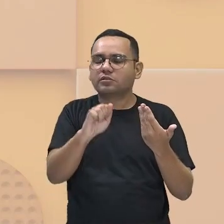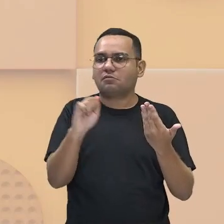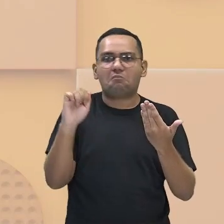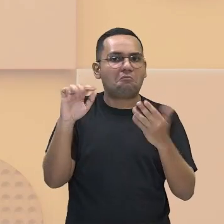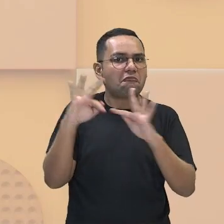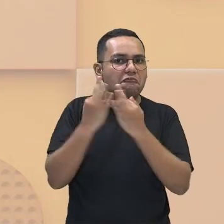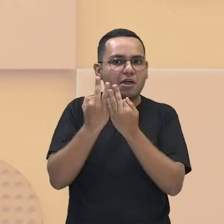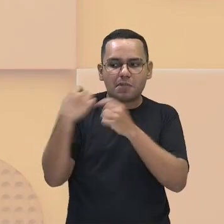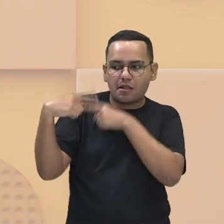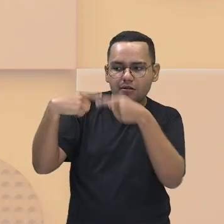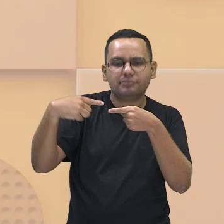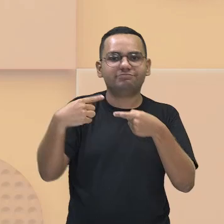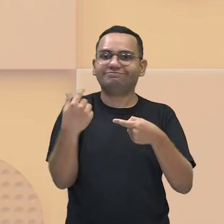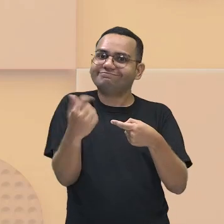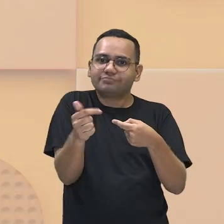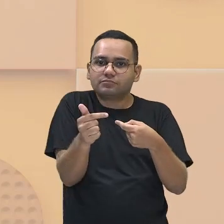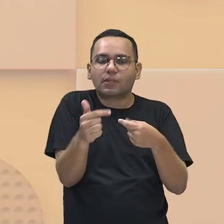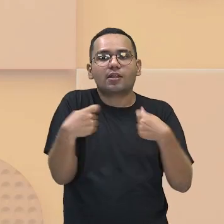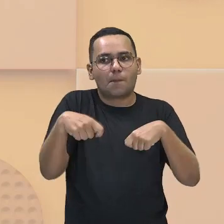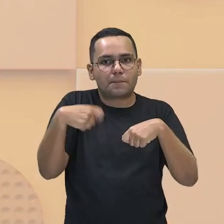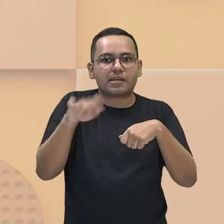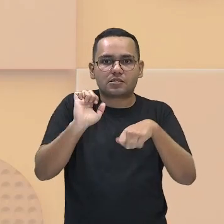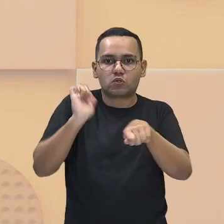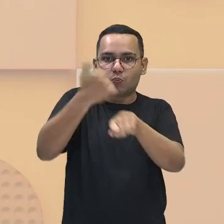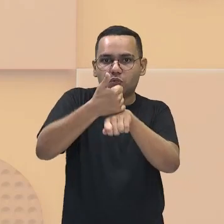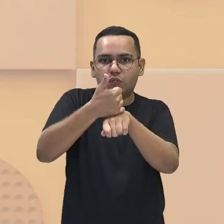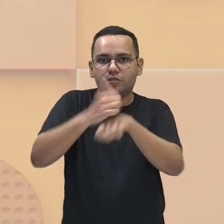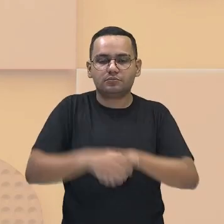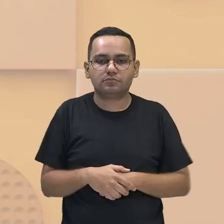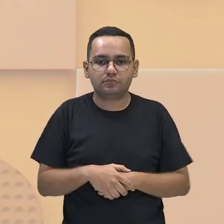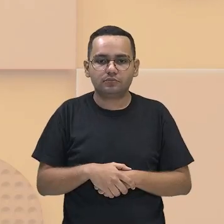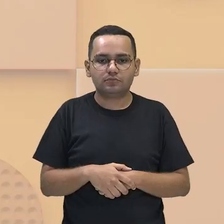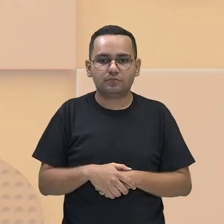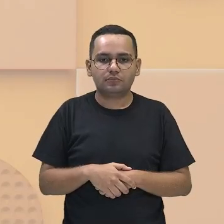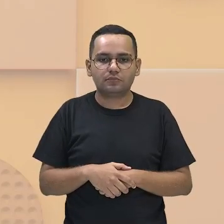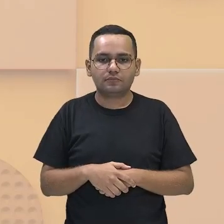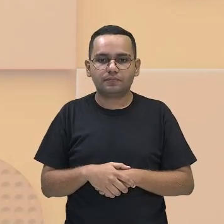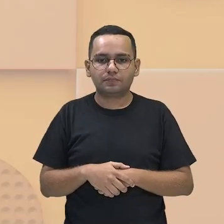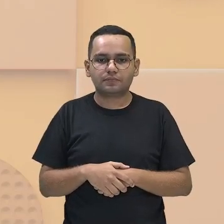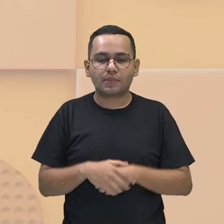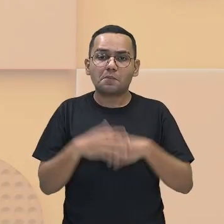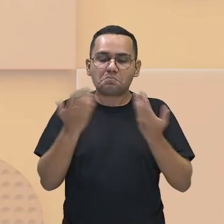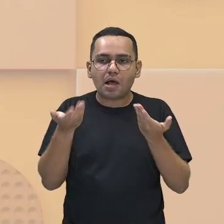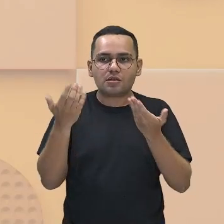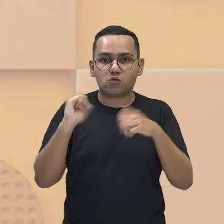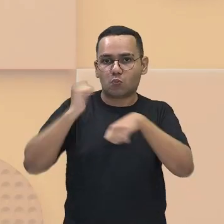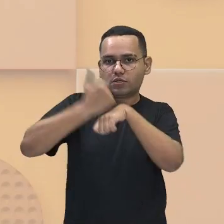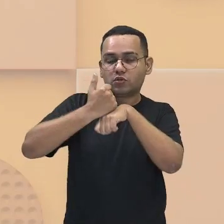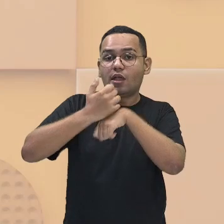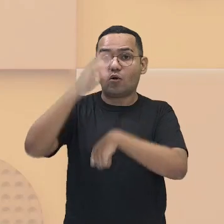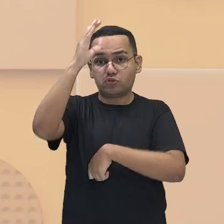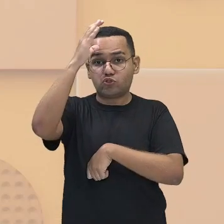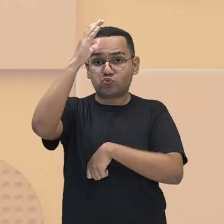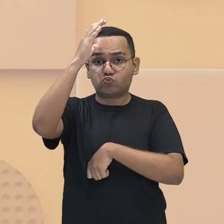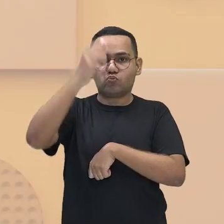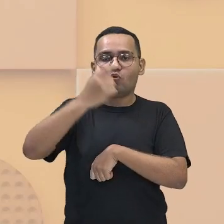né? Vai precisar que alguém o substitua. E nesse momento, quem vai substituí-lo vai ser o seu tio. Só que o seu tio já tinha uma idade avançada